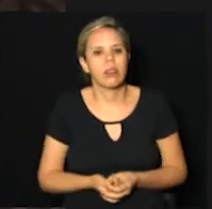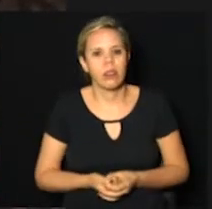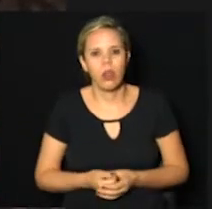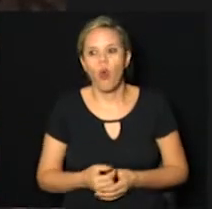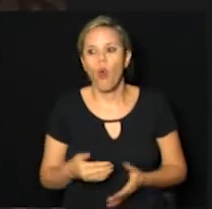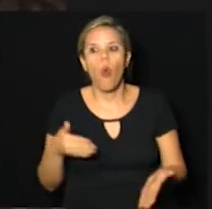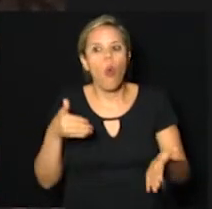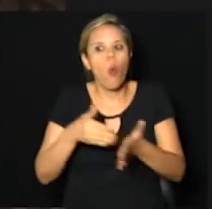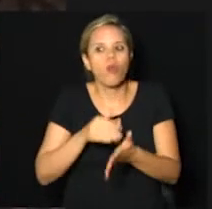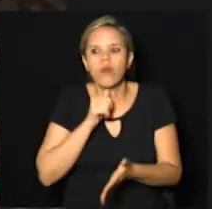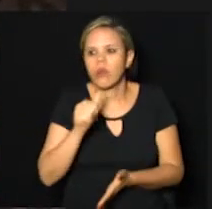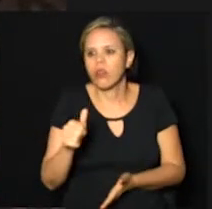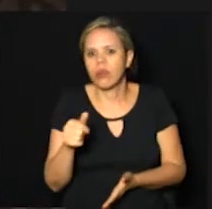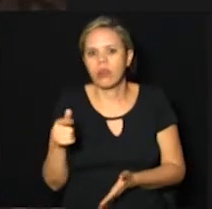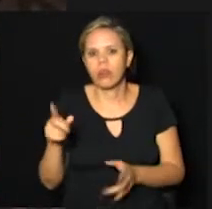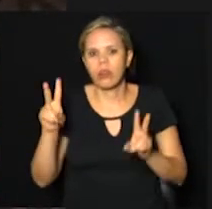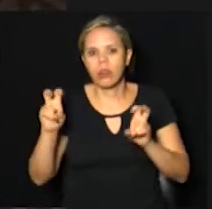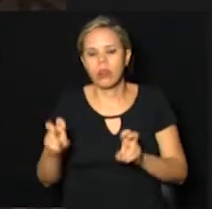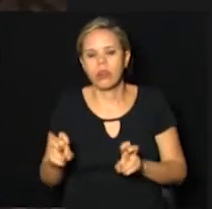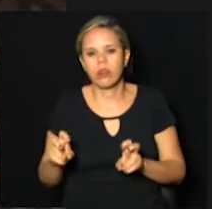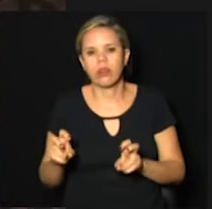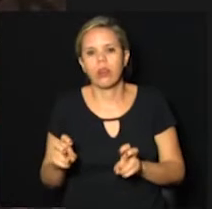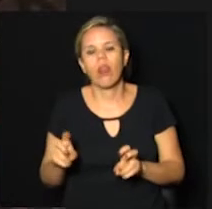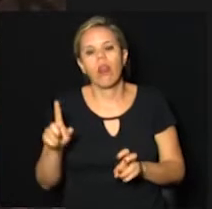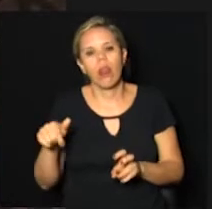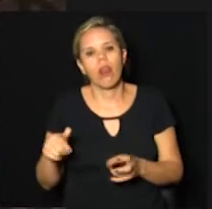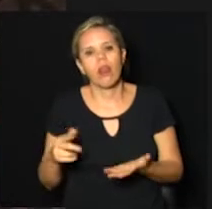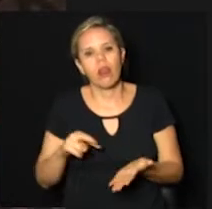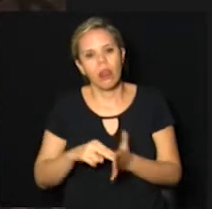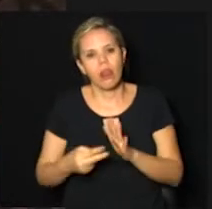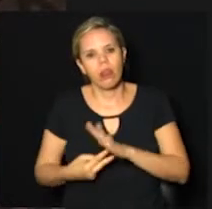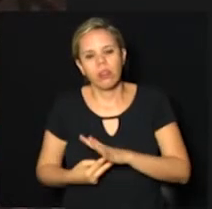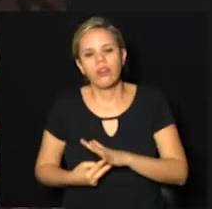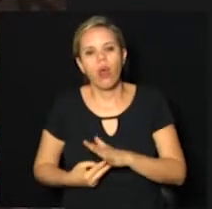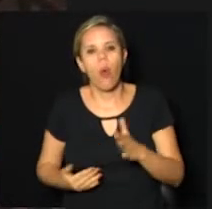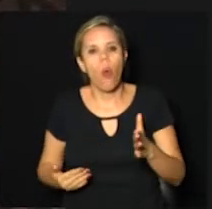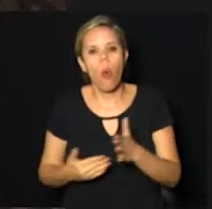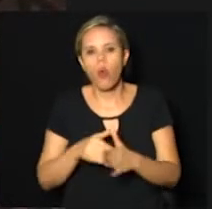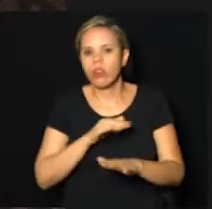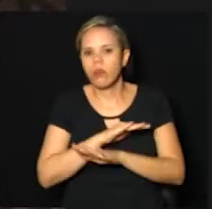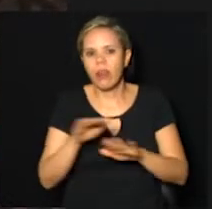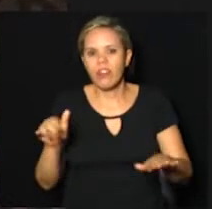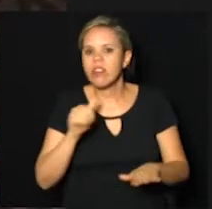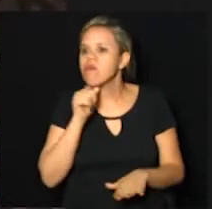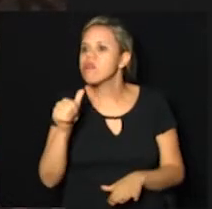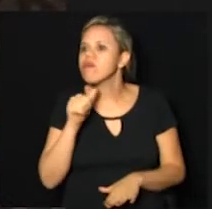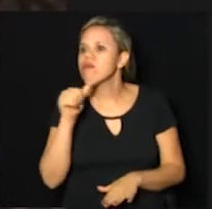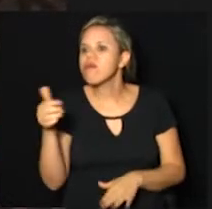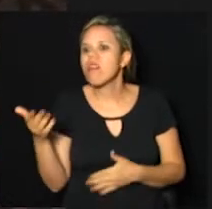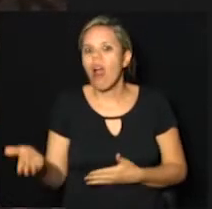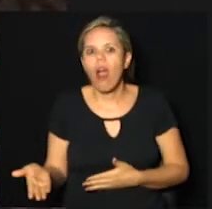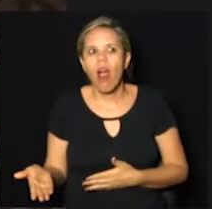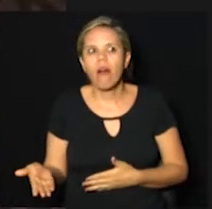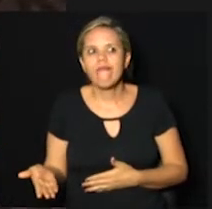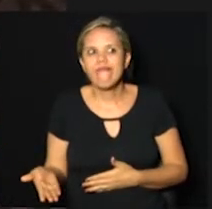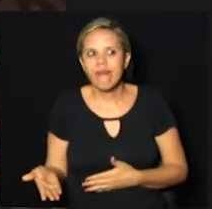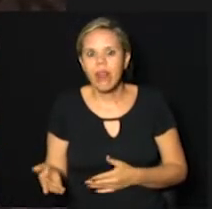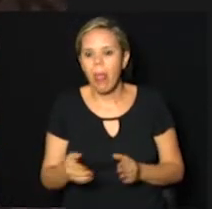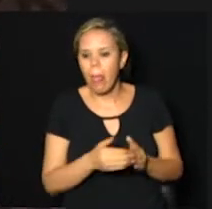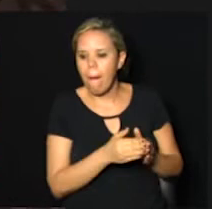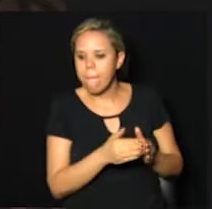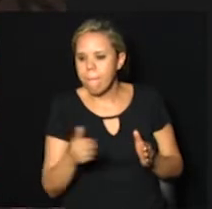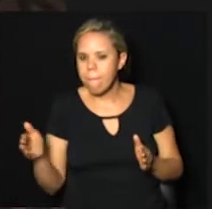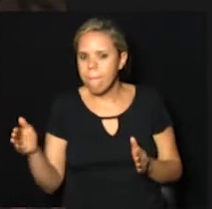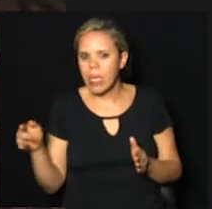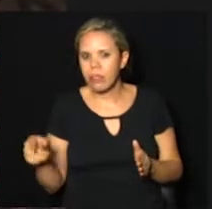última menstruação. O termo menopausa significa a última menstruação da mulher. É um período